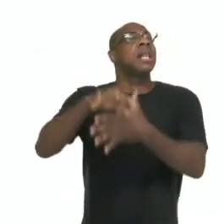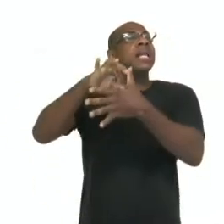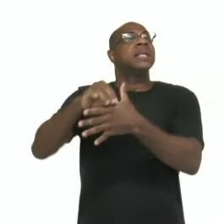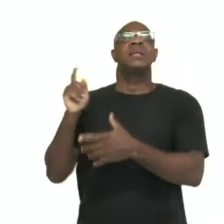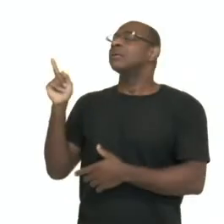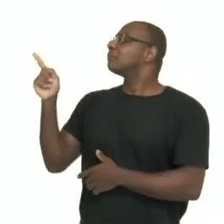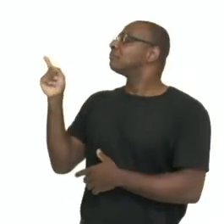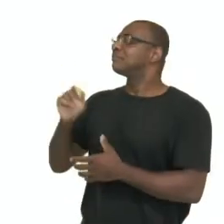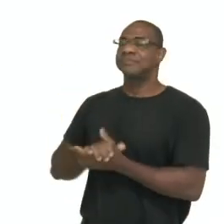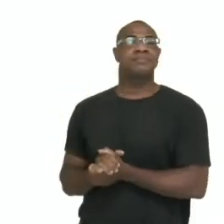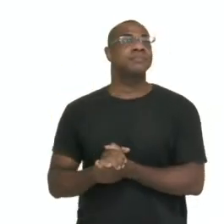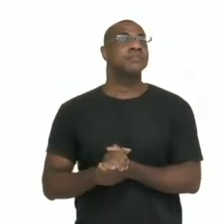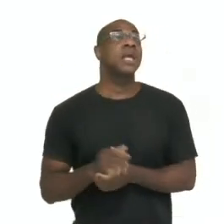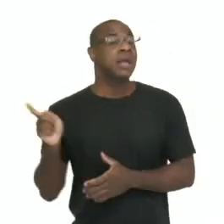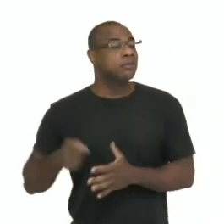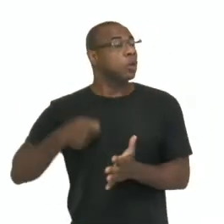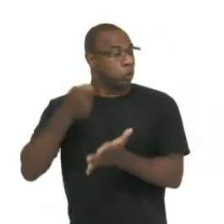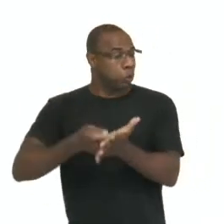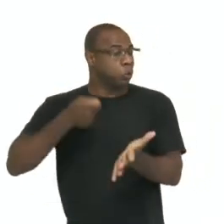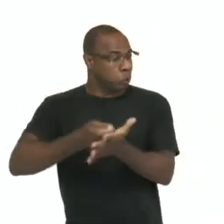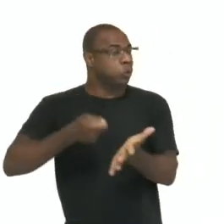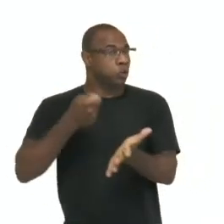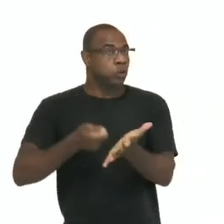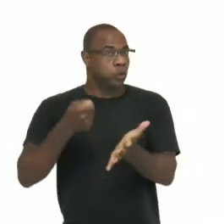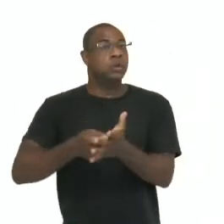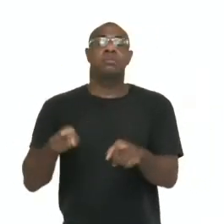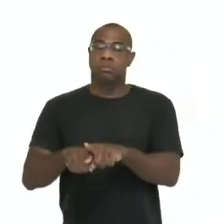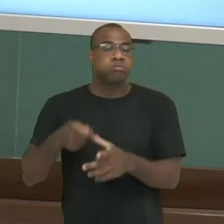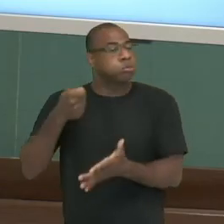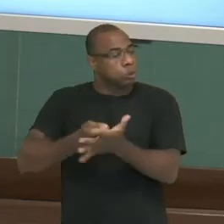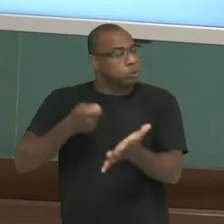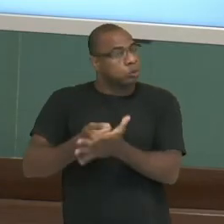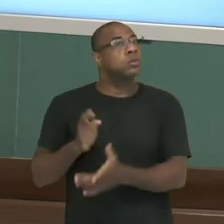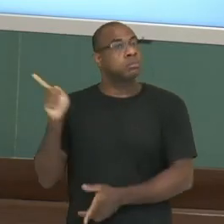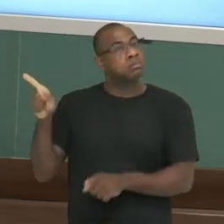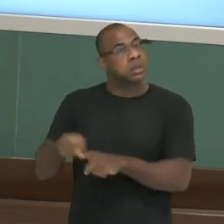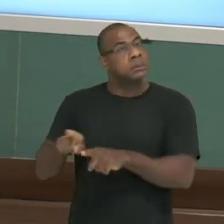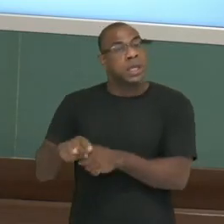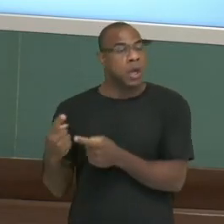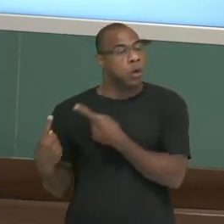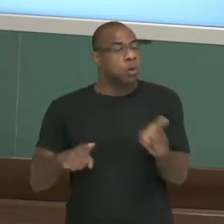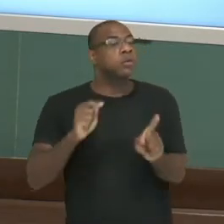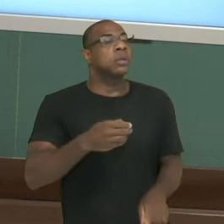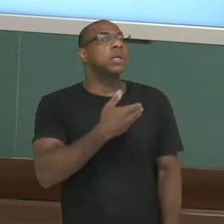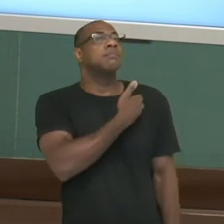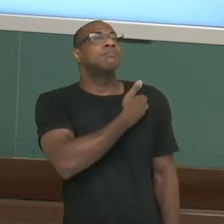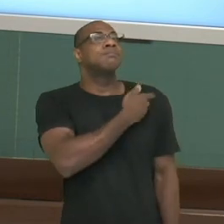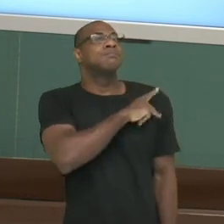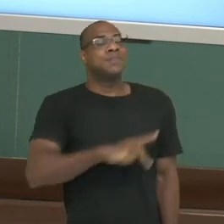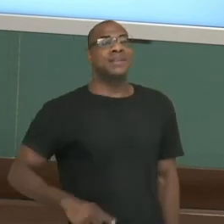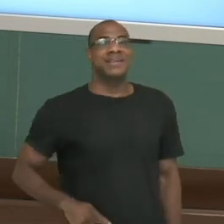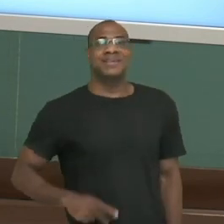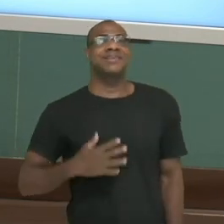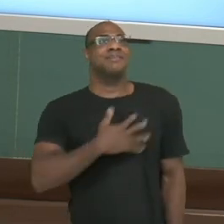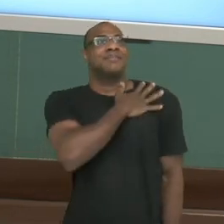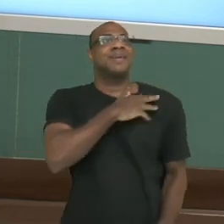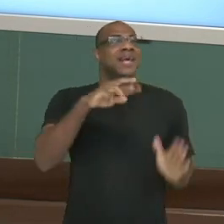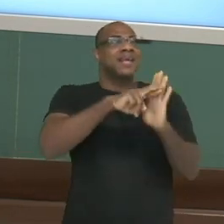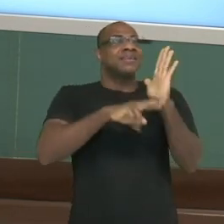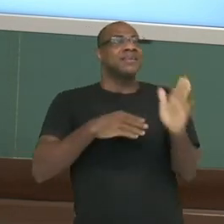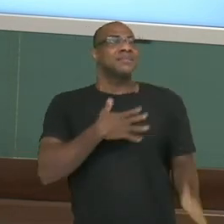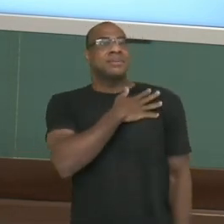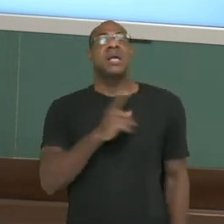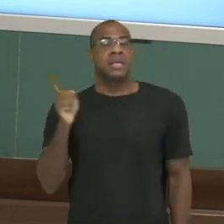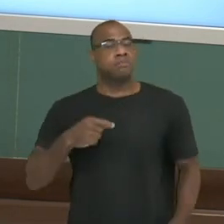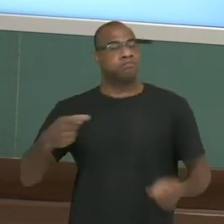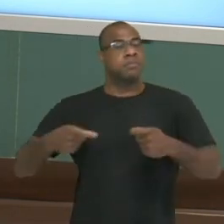o Carlos Marighella, político, escritor e um dos fundadores da Aliança Libertadora Nacional. Ambos morreram em